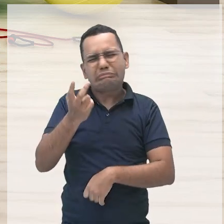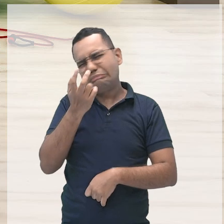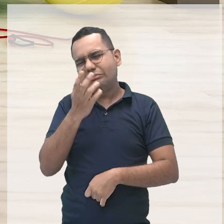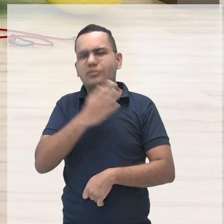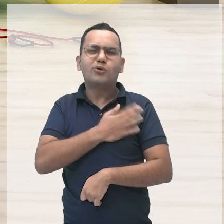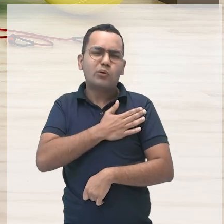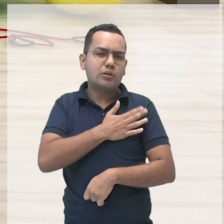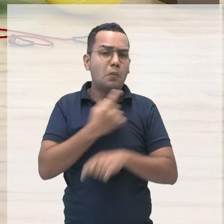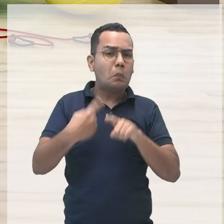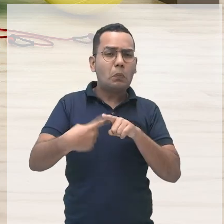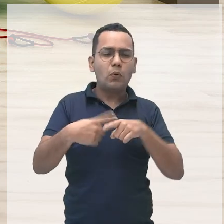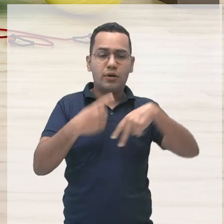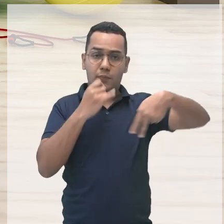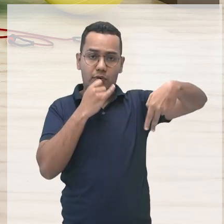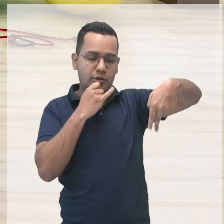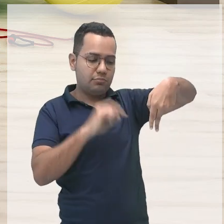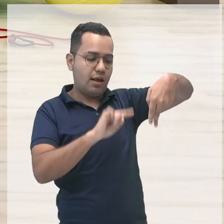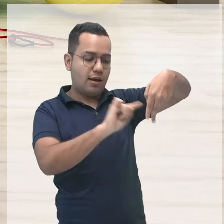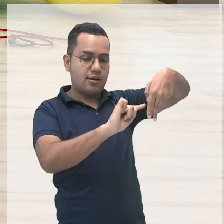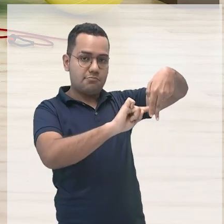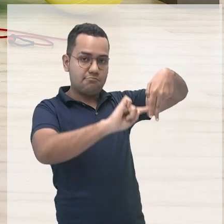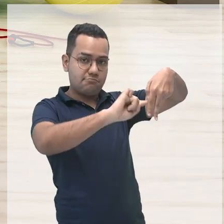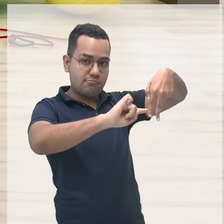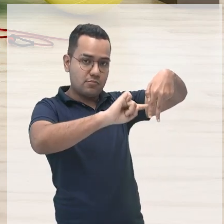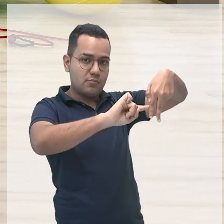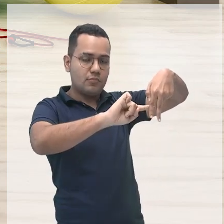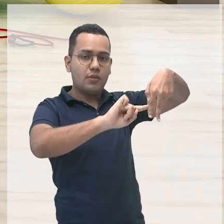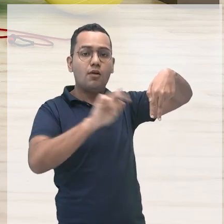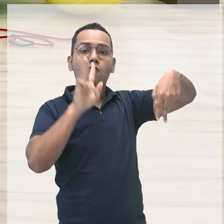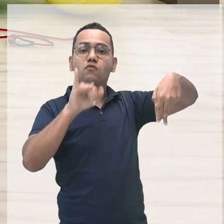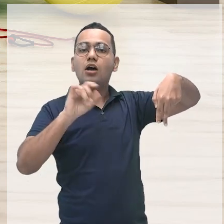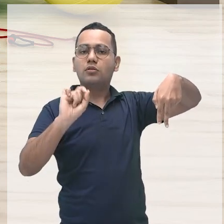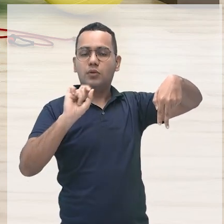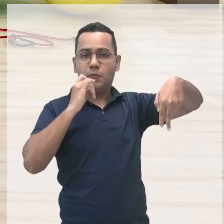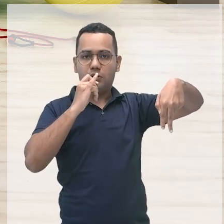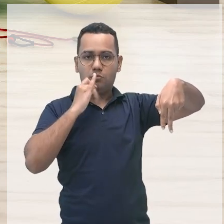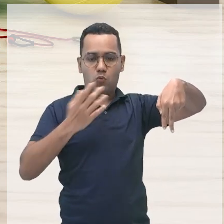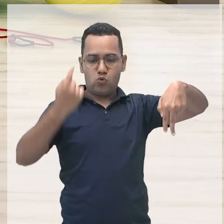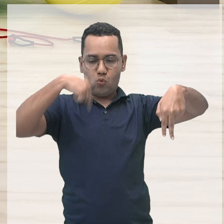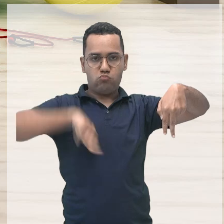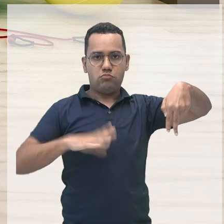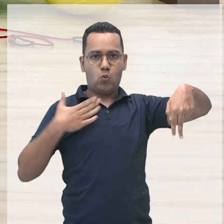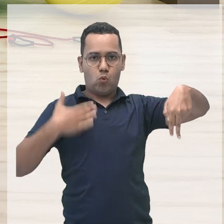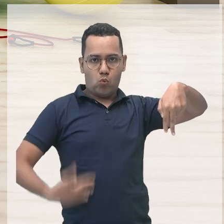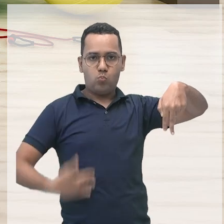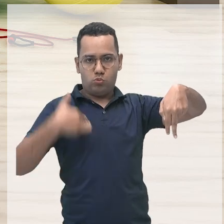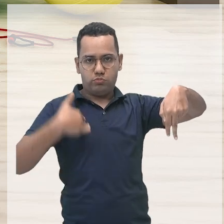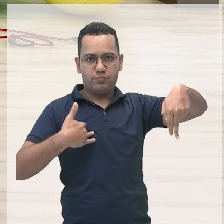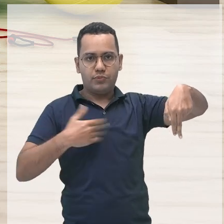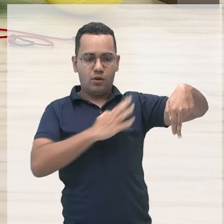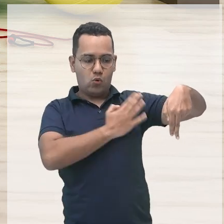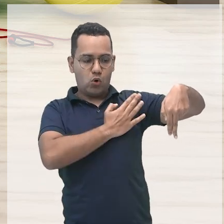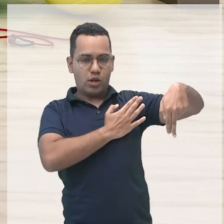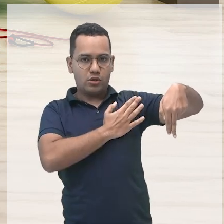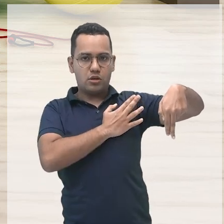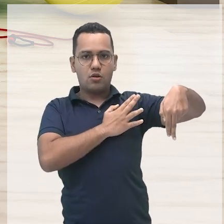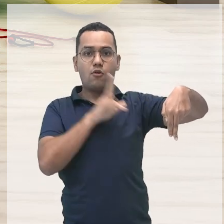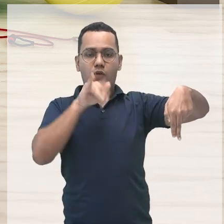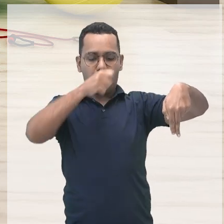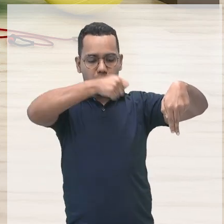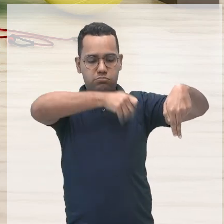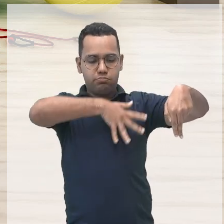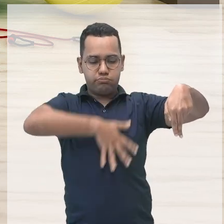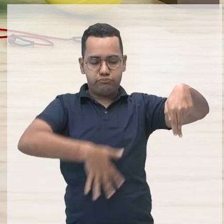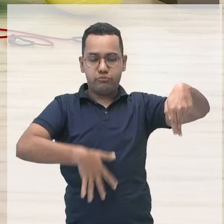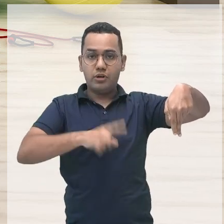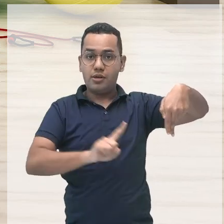responsável por mandar de volta aquele sangue que está descendo, que o coração está bombardeando, né? Bombeando, na